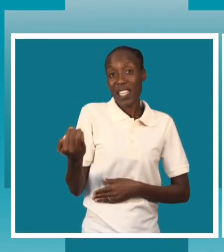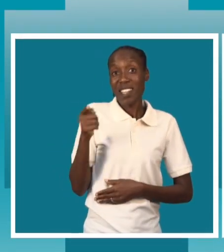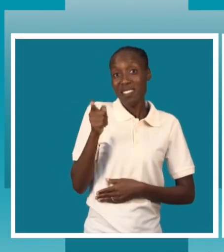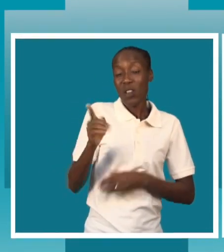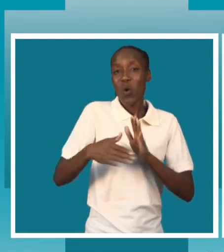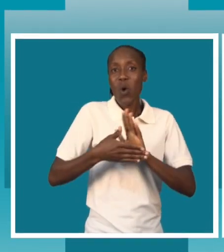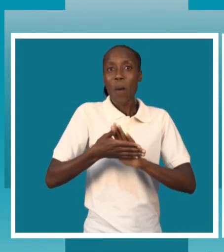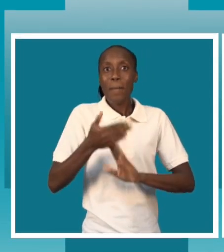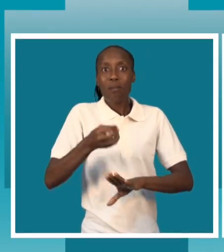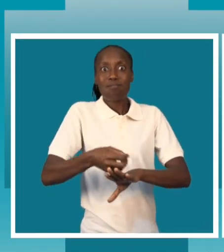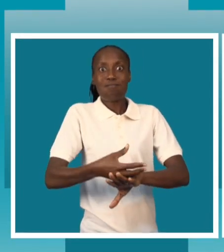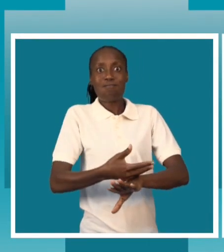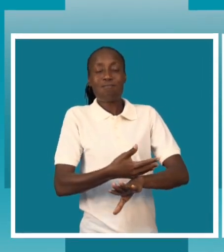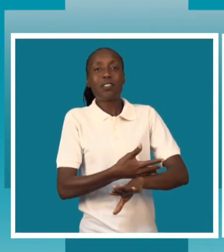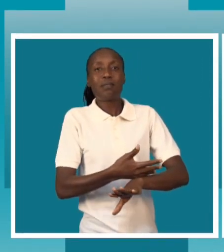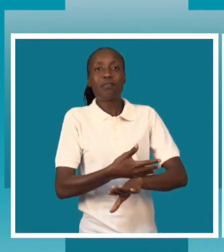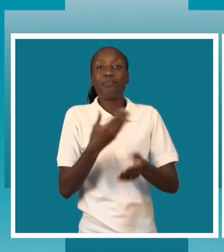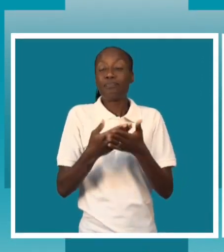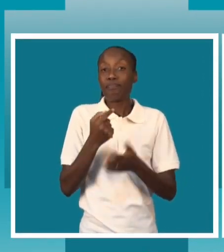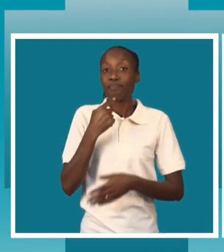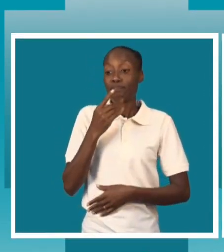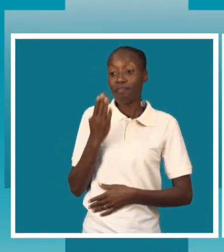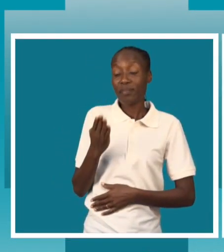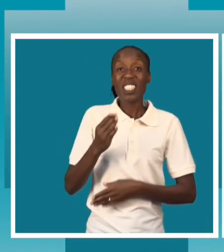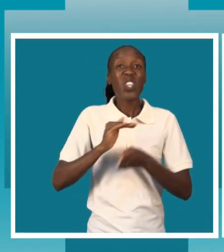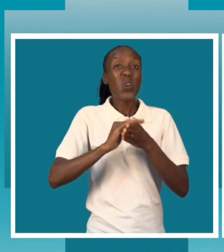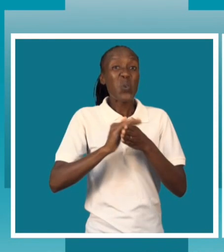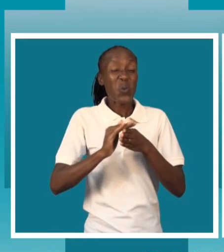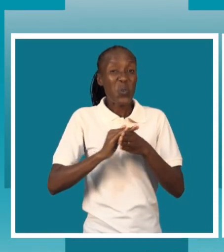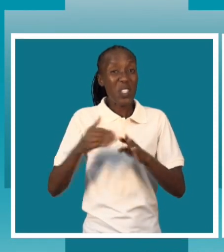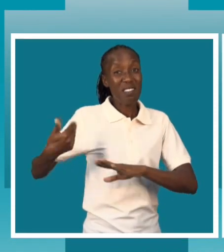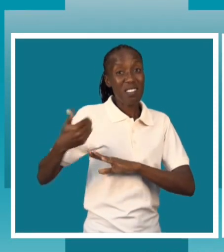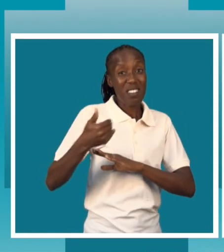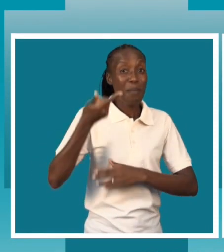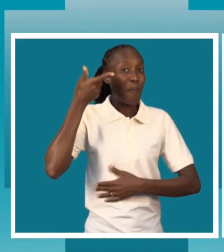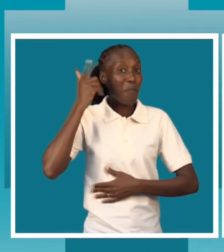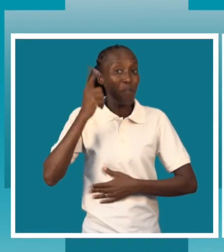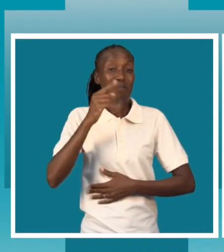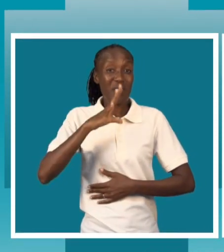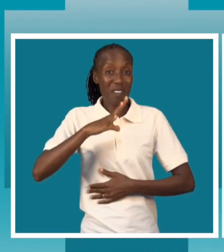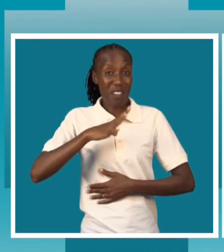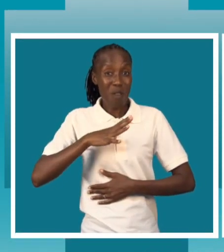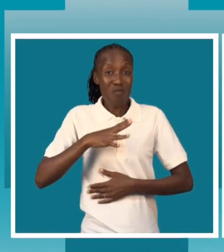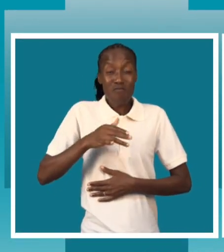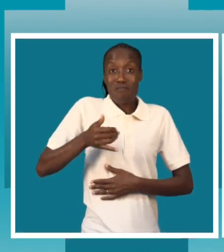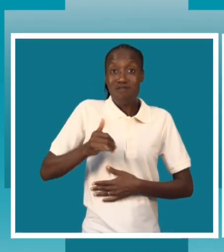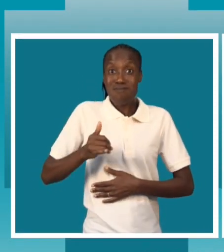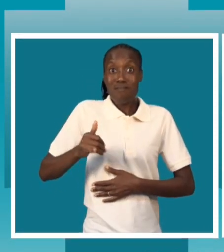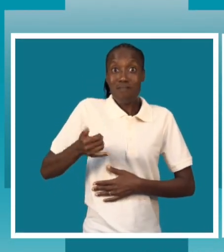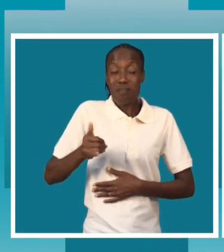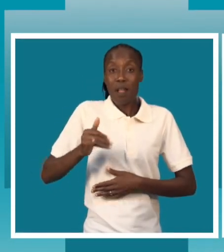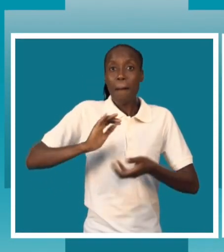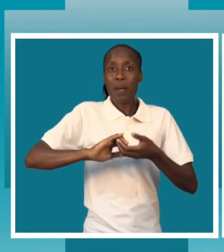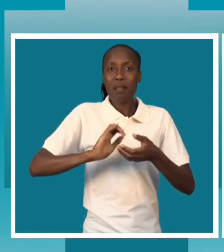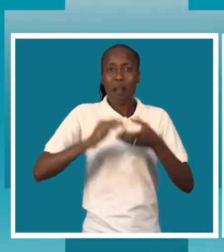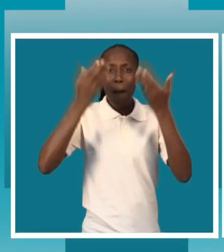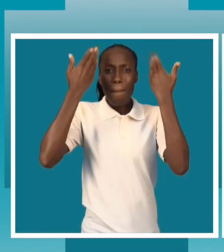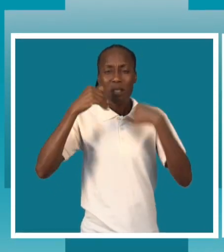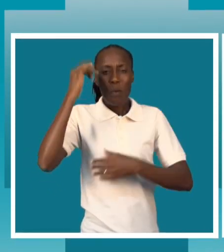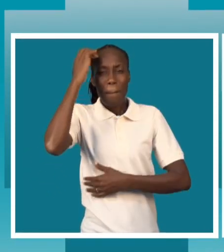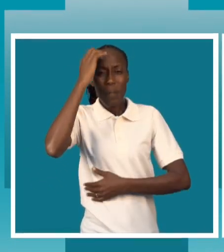ganhar o vício do telefone, na verdade. Aliado à dependência ao celular, está o síndrome de toque ou vibração fantasma. A